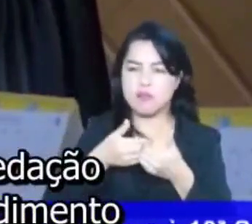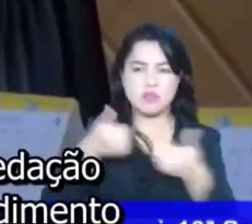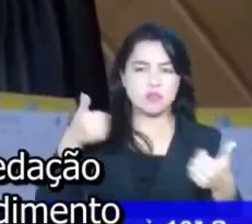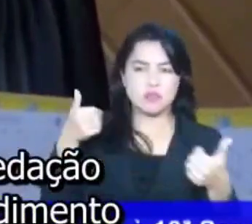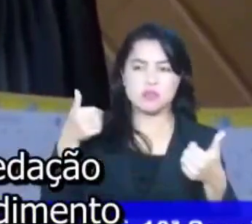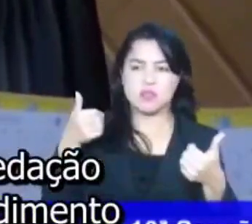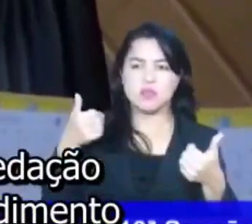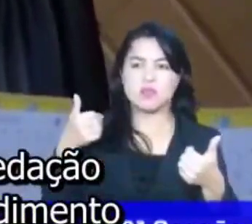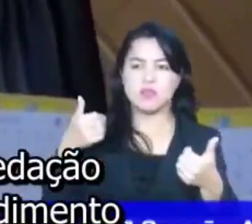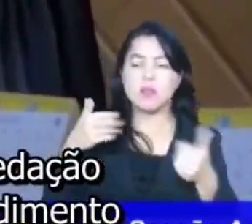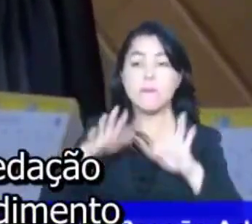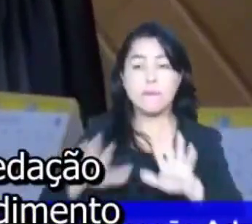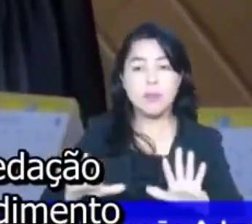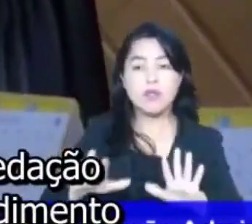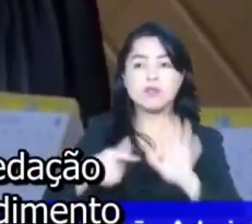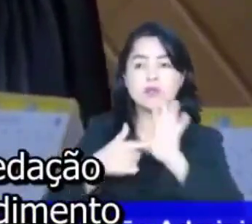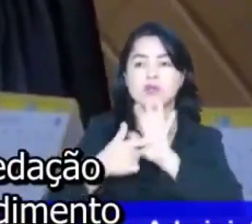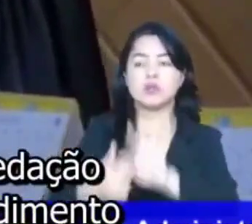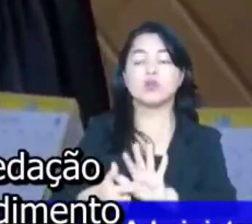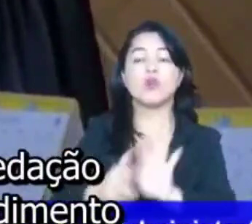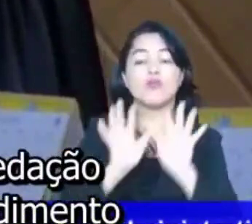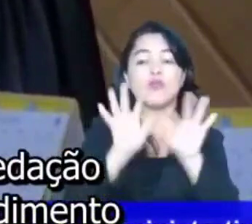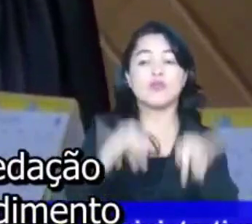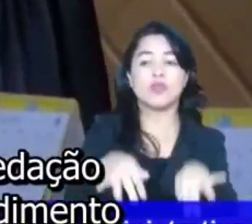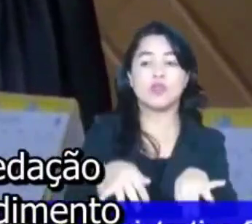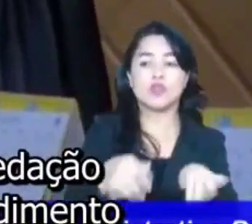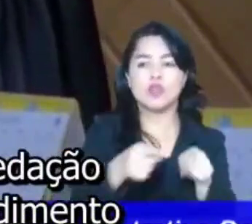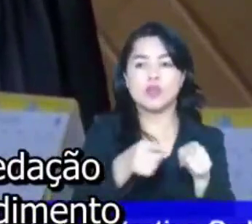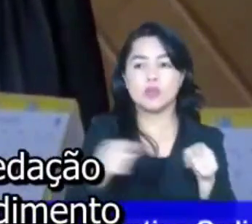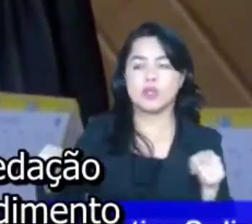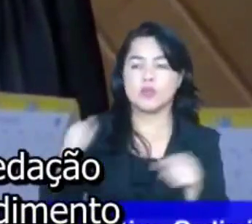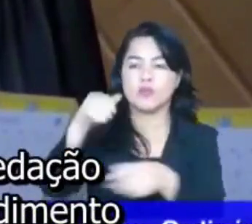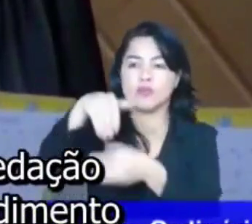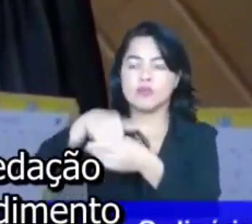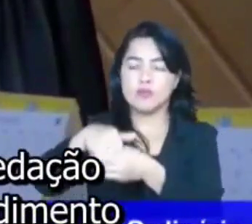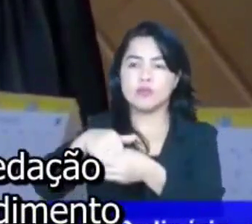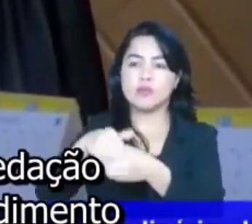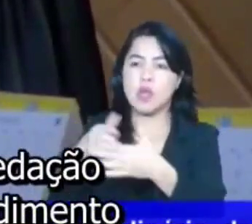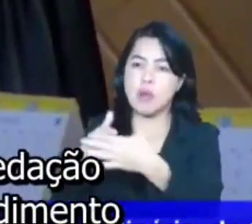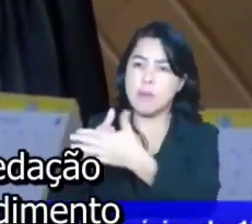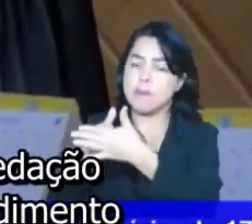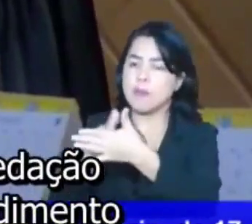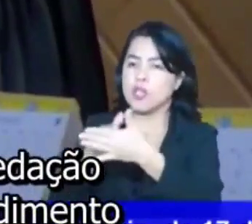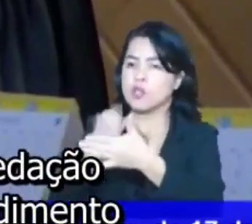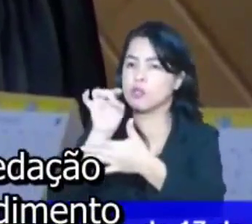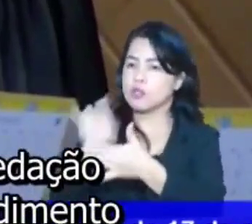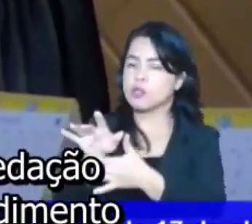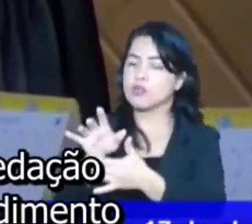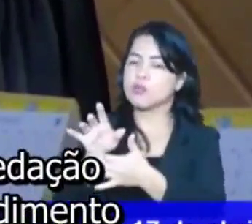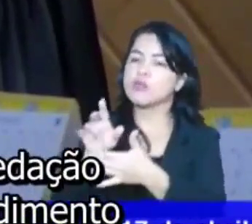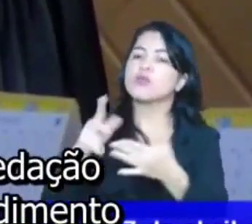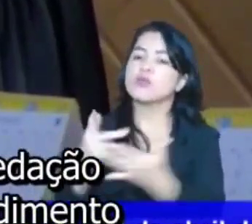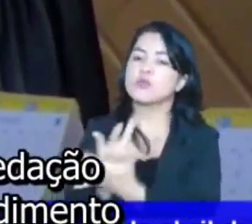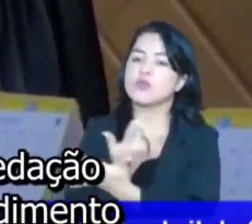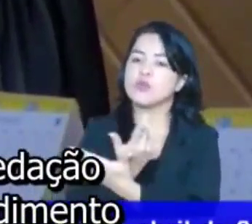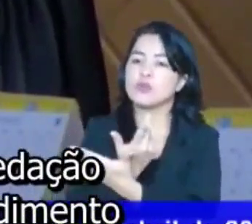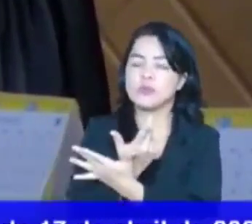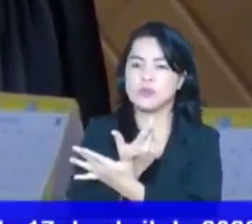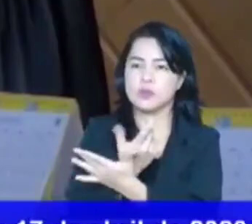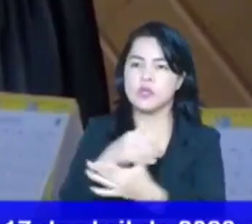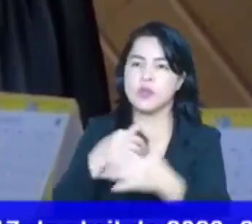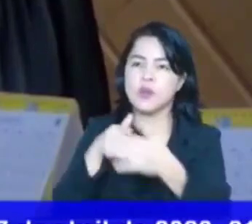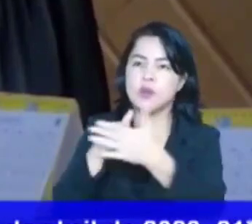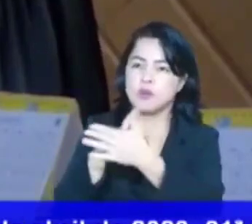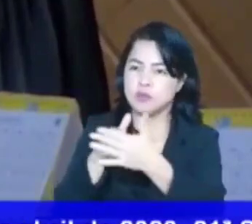essa ressalva que, fim do período eleitoral, a vedação após esse período somente ocorre, em situação de